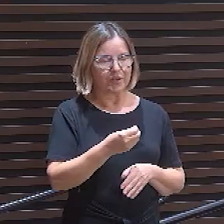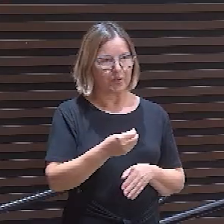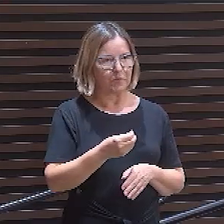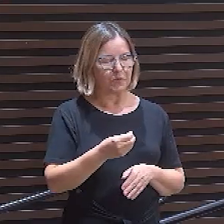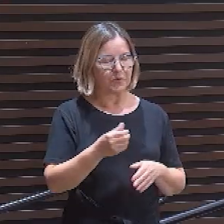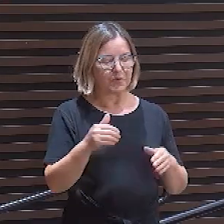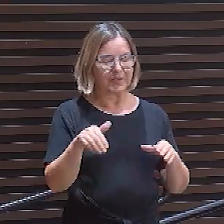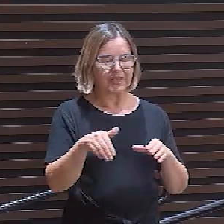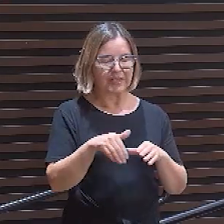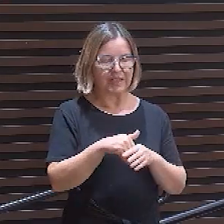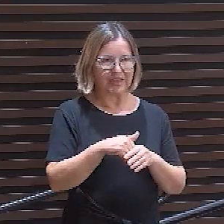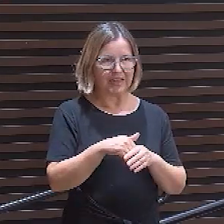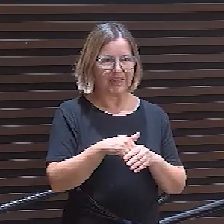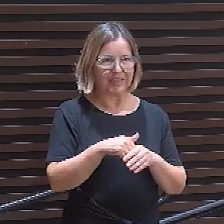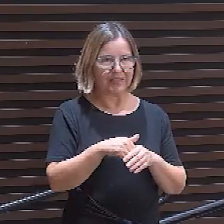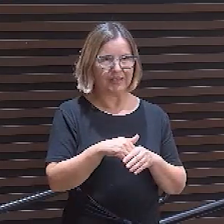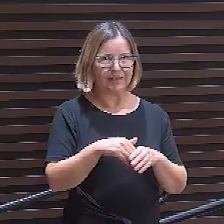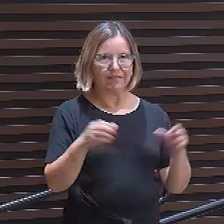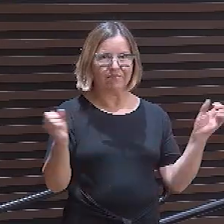que ele quer dizer com isso?